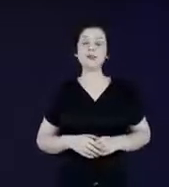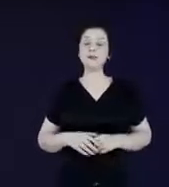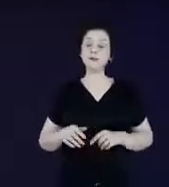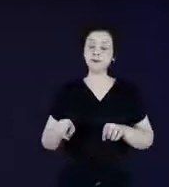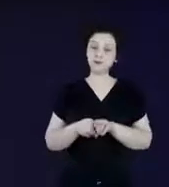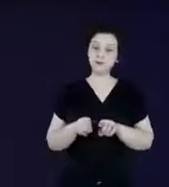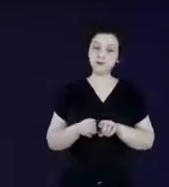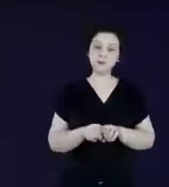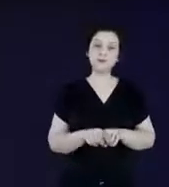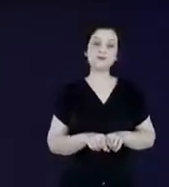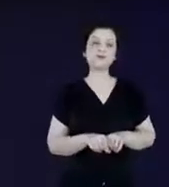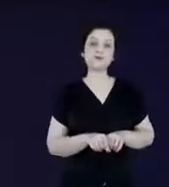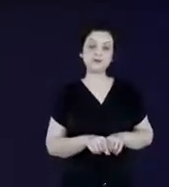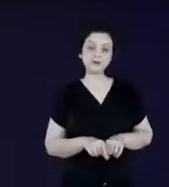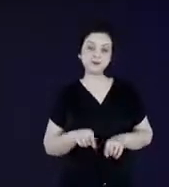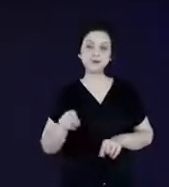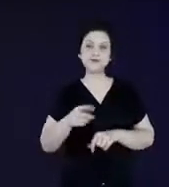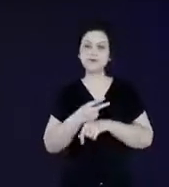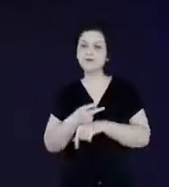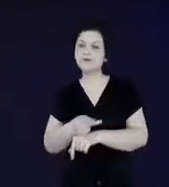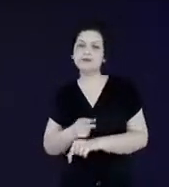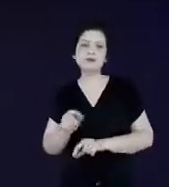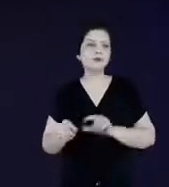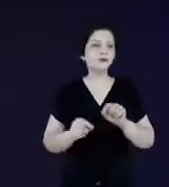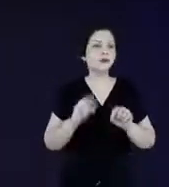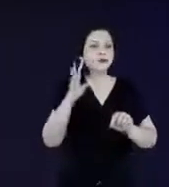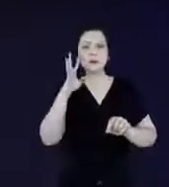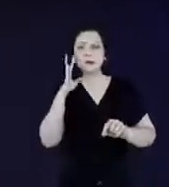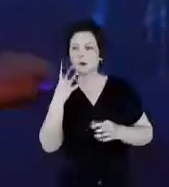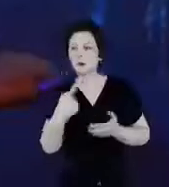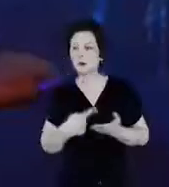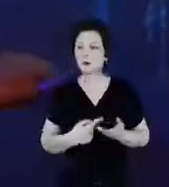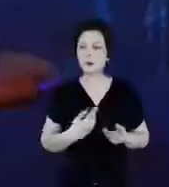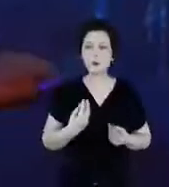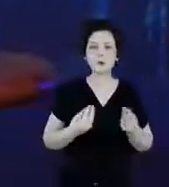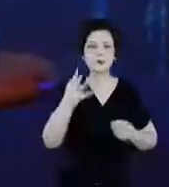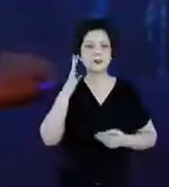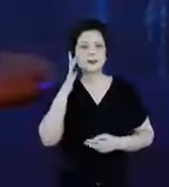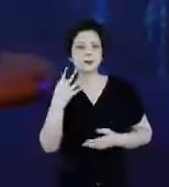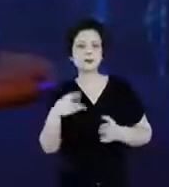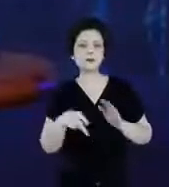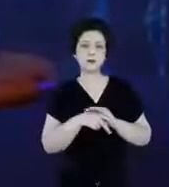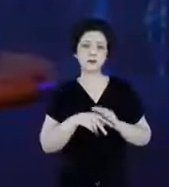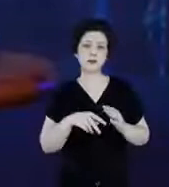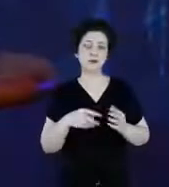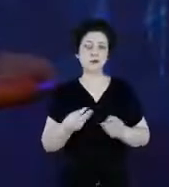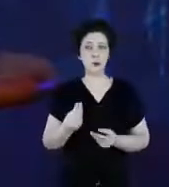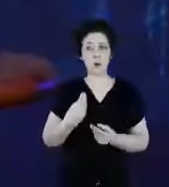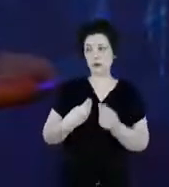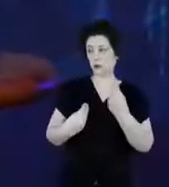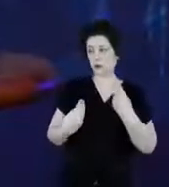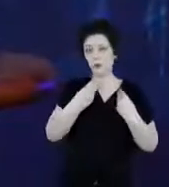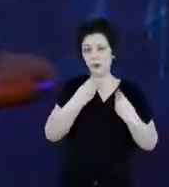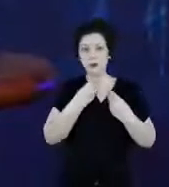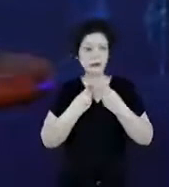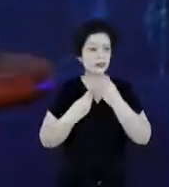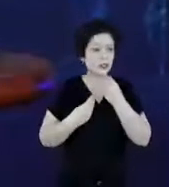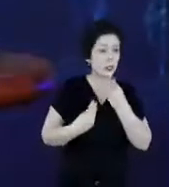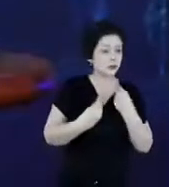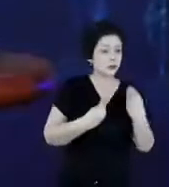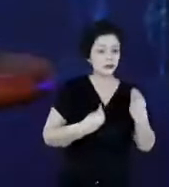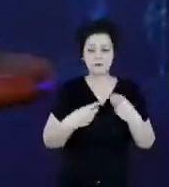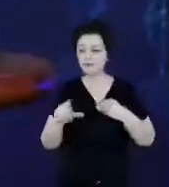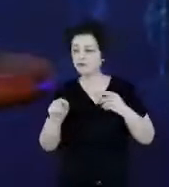tempo, buscando as soluções tecnológicas que o mundo vai nos oferecendo. Eu acho que